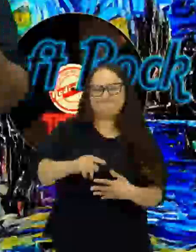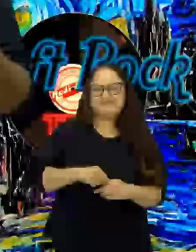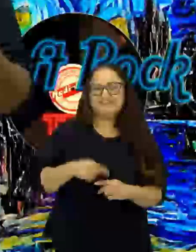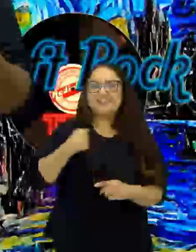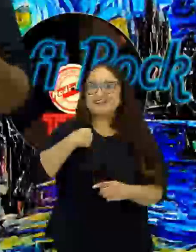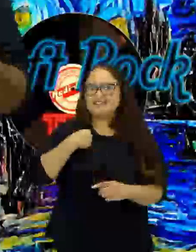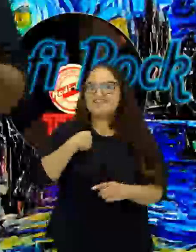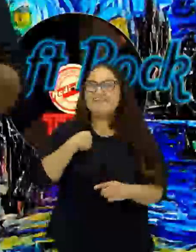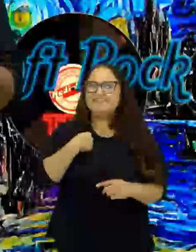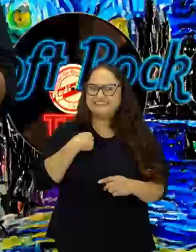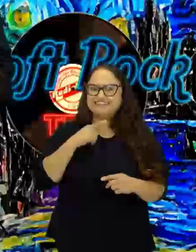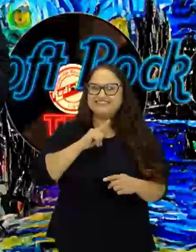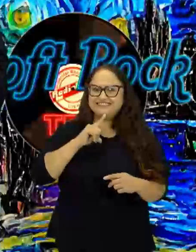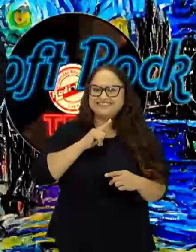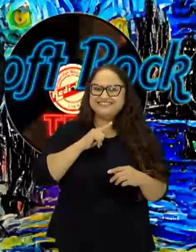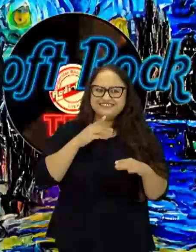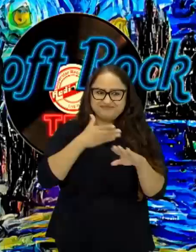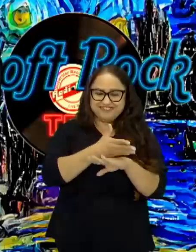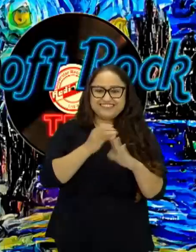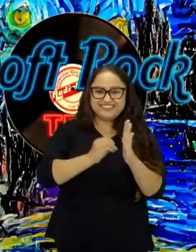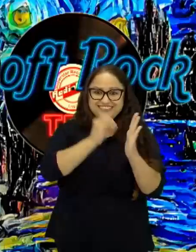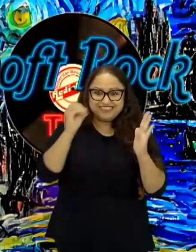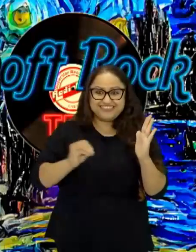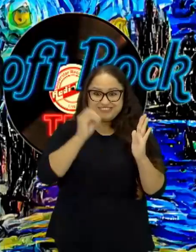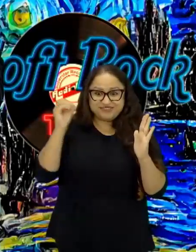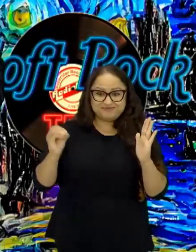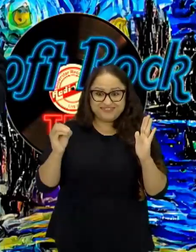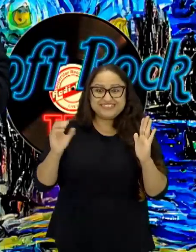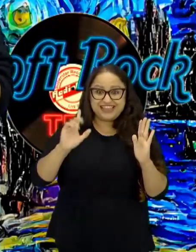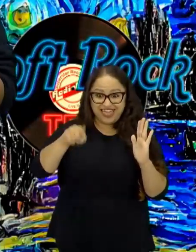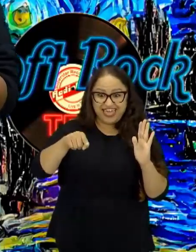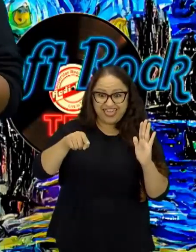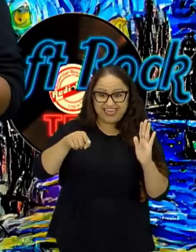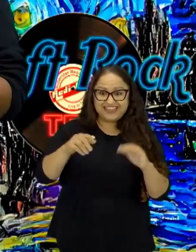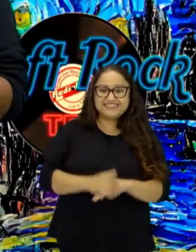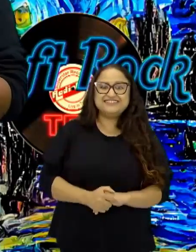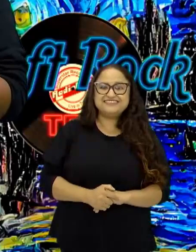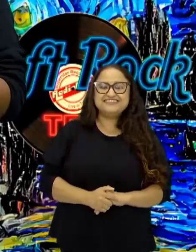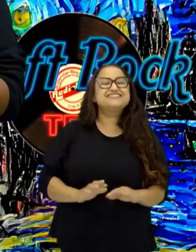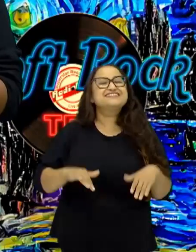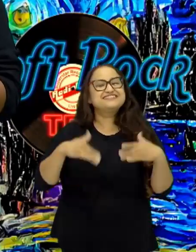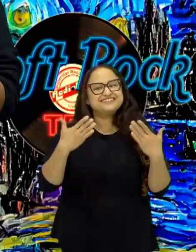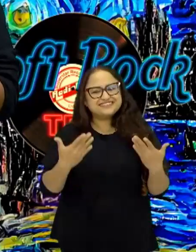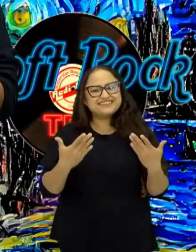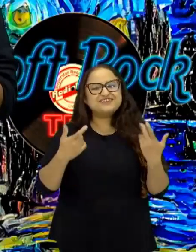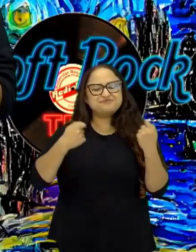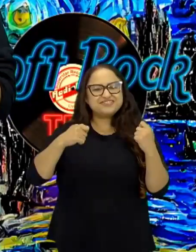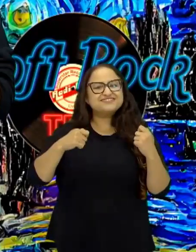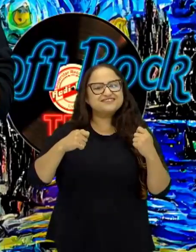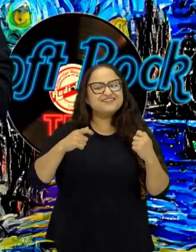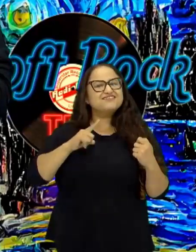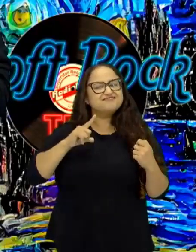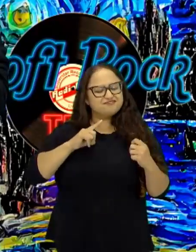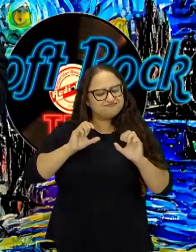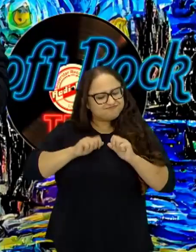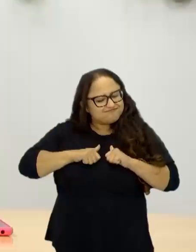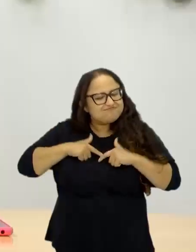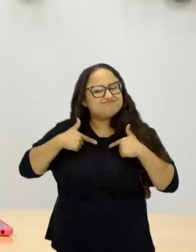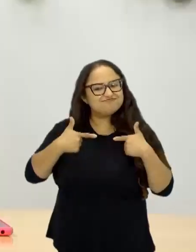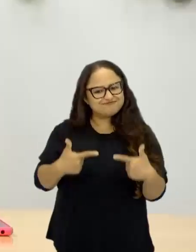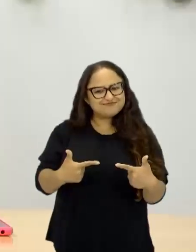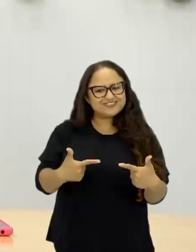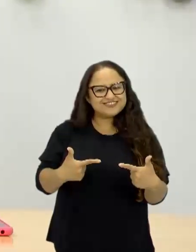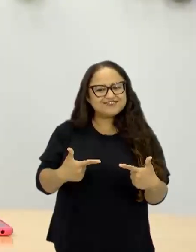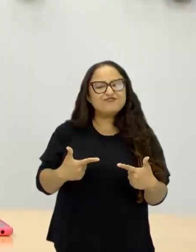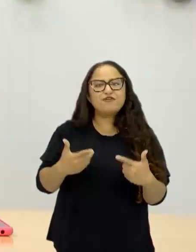passar na aula do Centro de Mídias, não é pra fazer na sala você de aula. criar e você fazer, assim, ter a Muito disposição de ser exposta, assim.